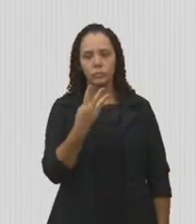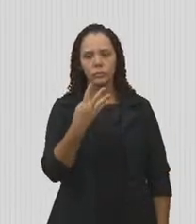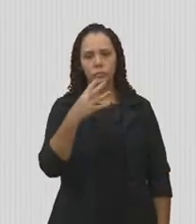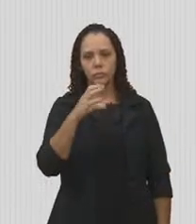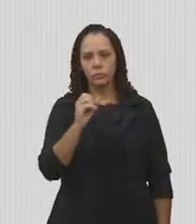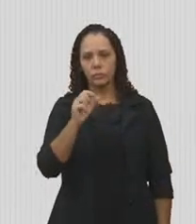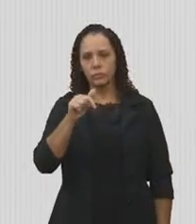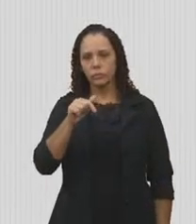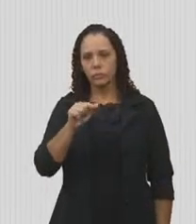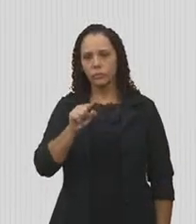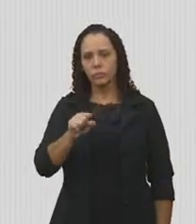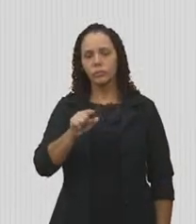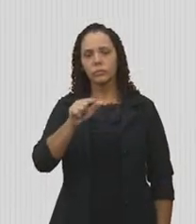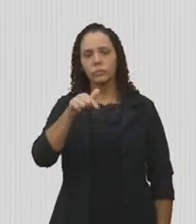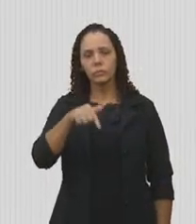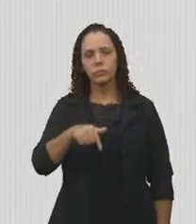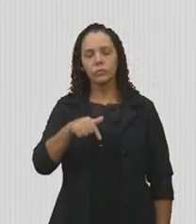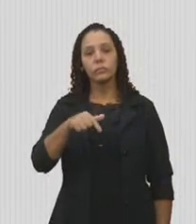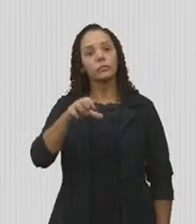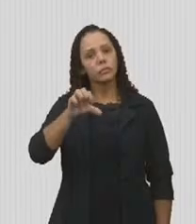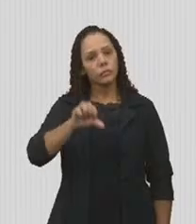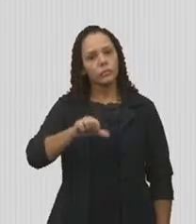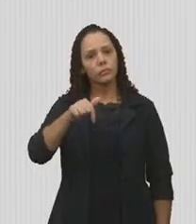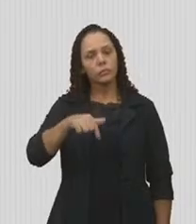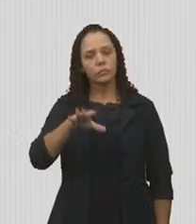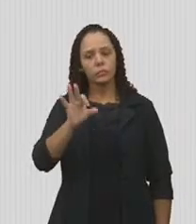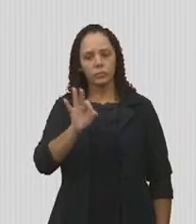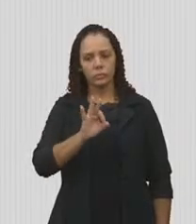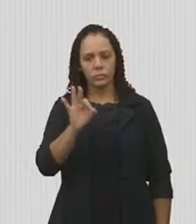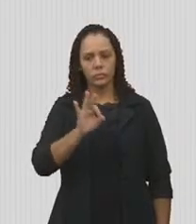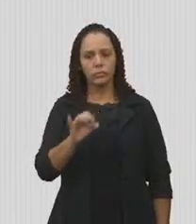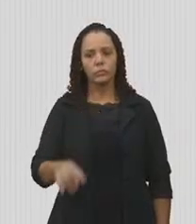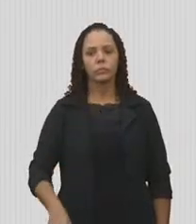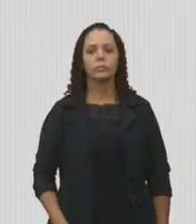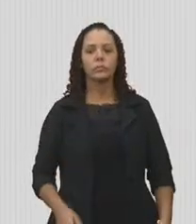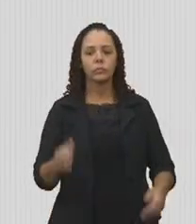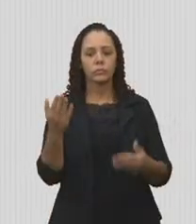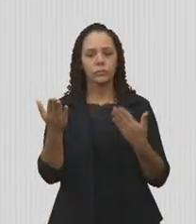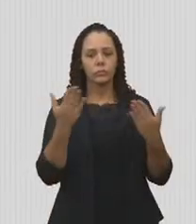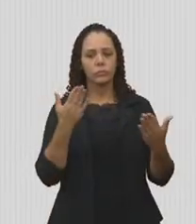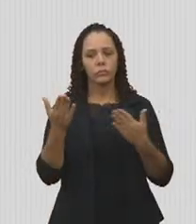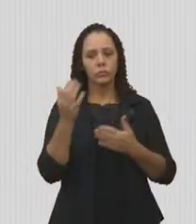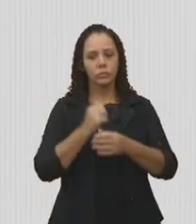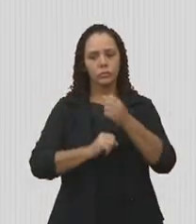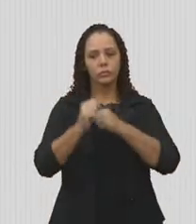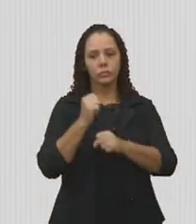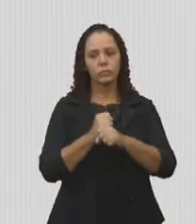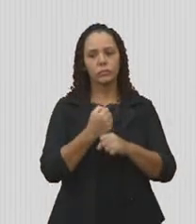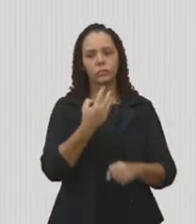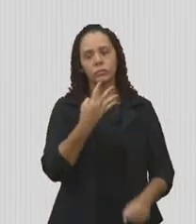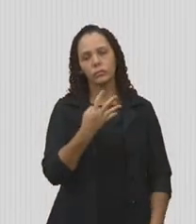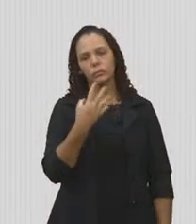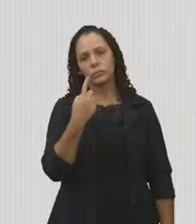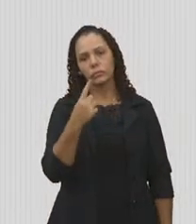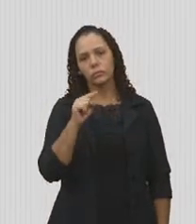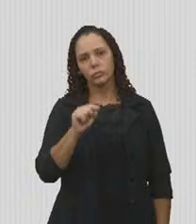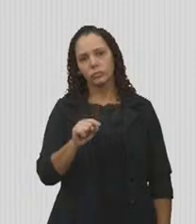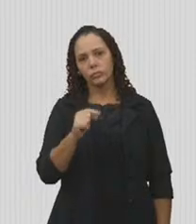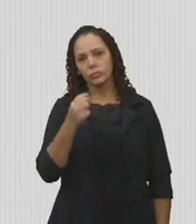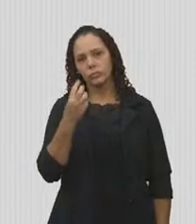40,97% comprometido em gastos com pessoal. Em 2024, no mesmo período, era 41,3%. Pode passar, por